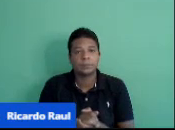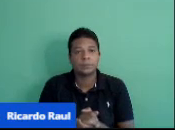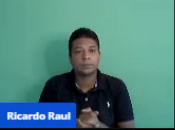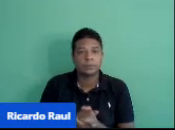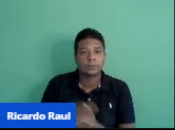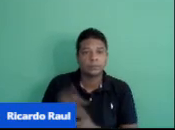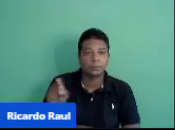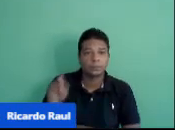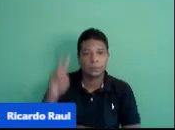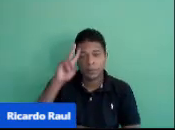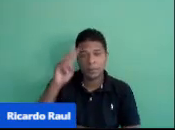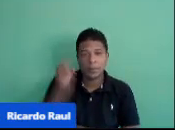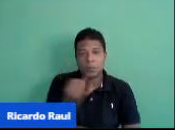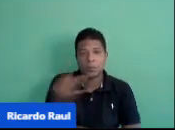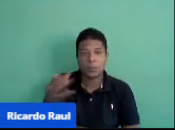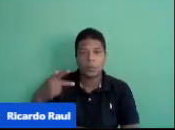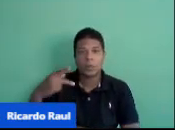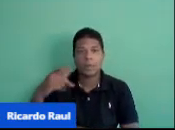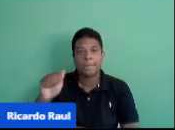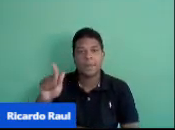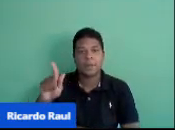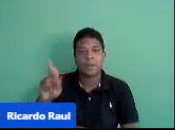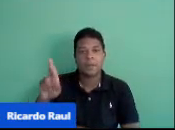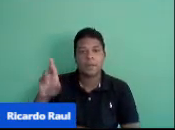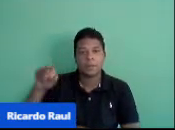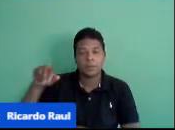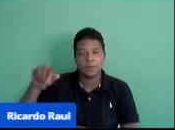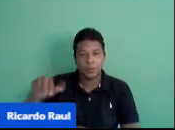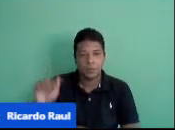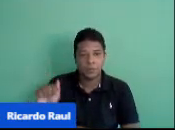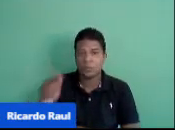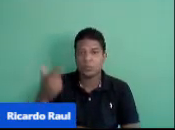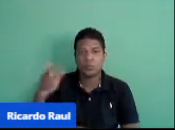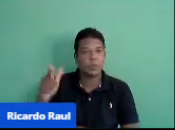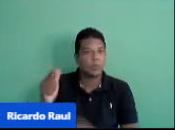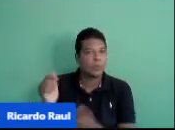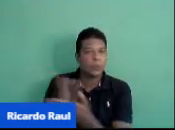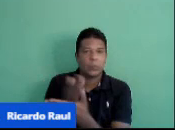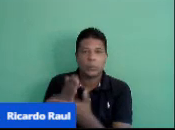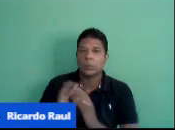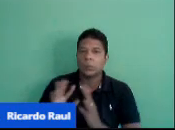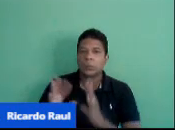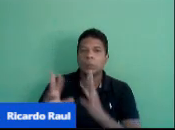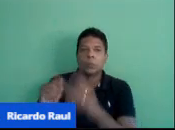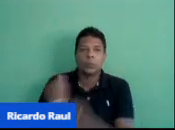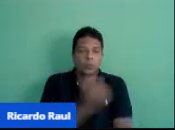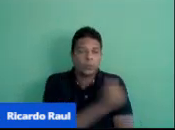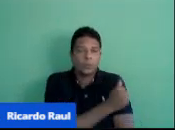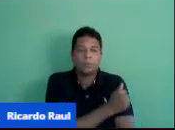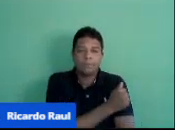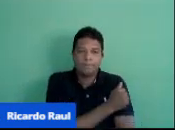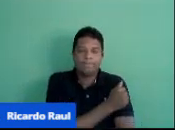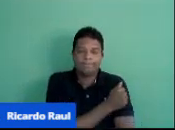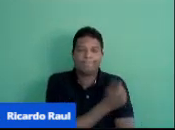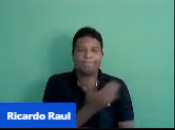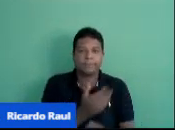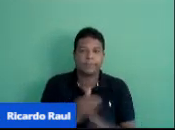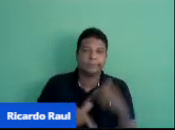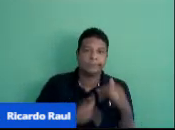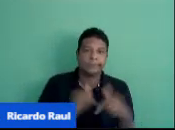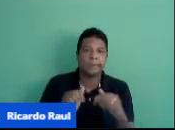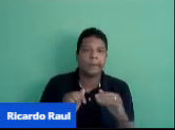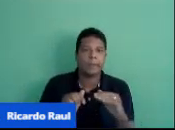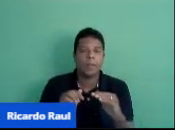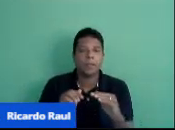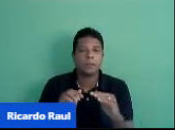lembramos disso. Mas a questão também é que não tem livro para todo mundo, né? Eu trabalho numa escola que aumentou